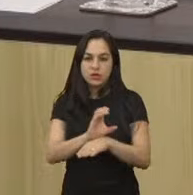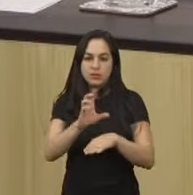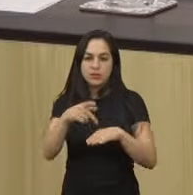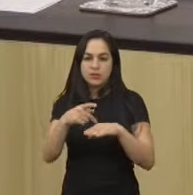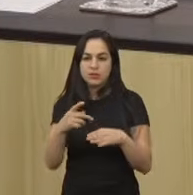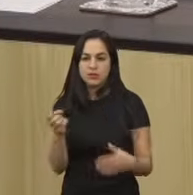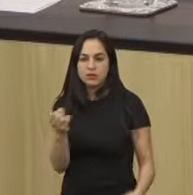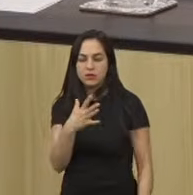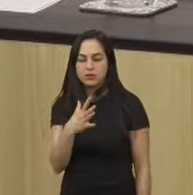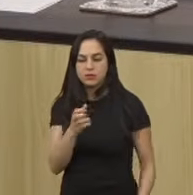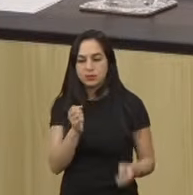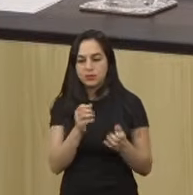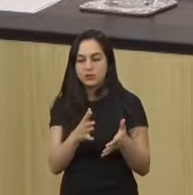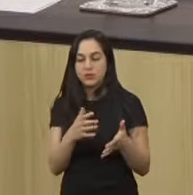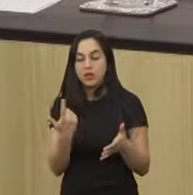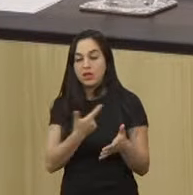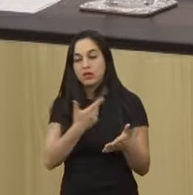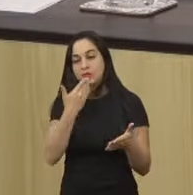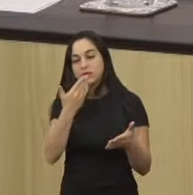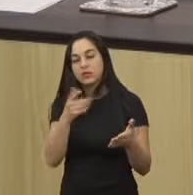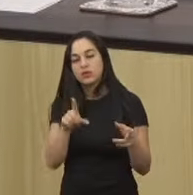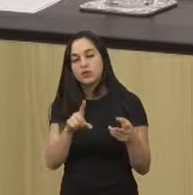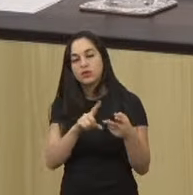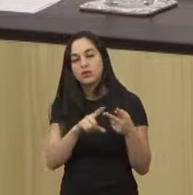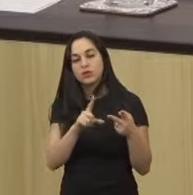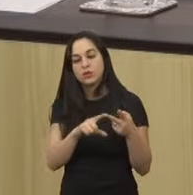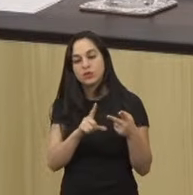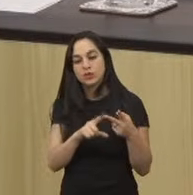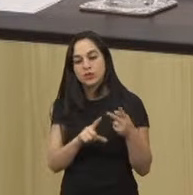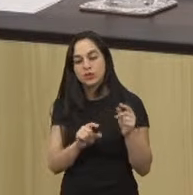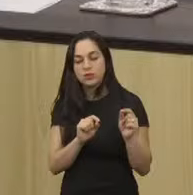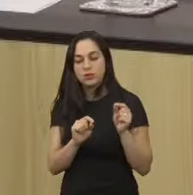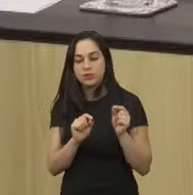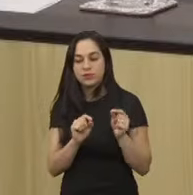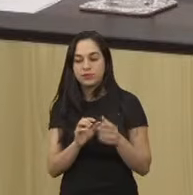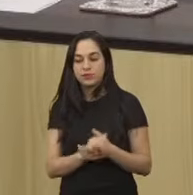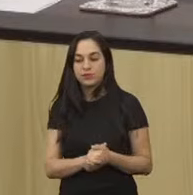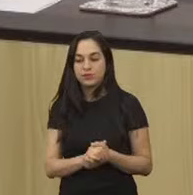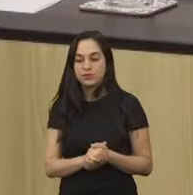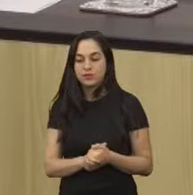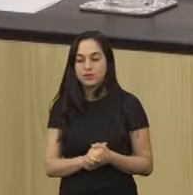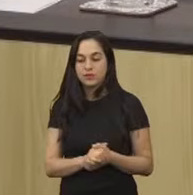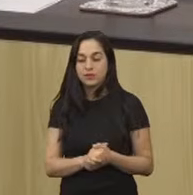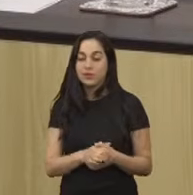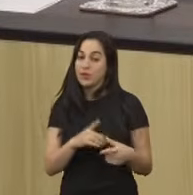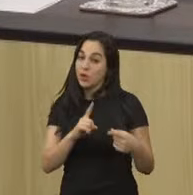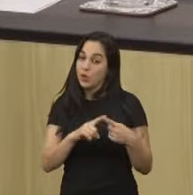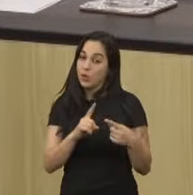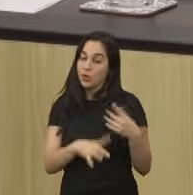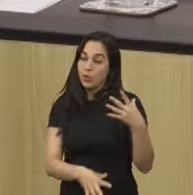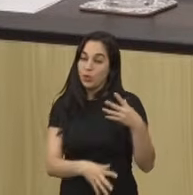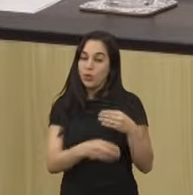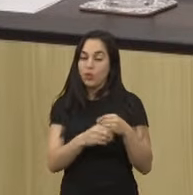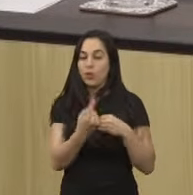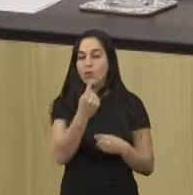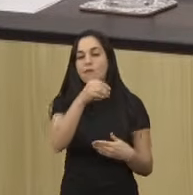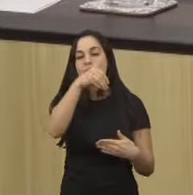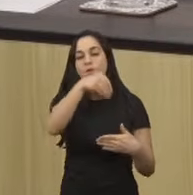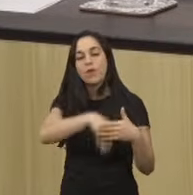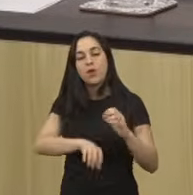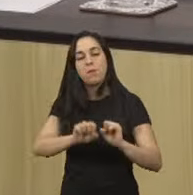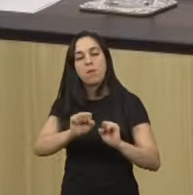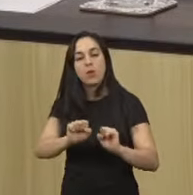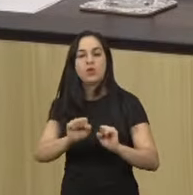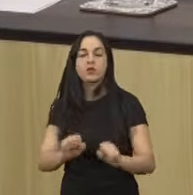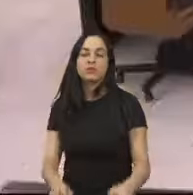aqui. O segundo... não, tem que votar um. Emenda número 1 em